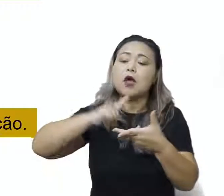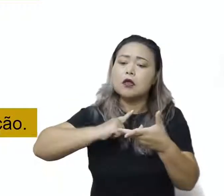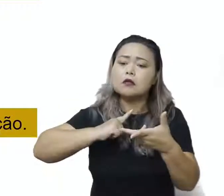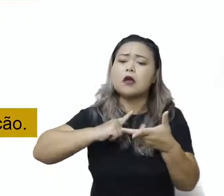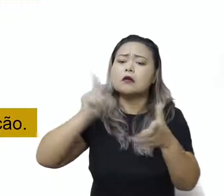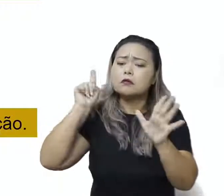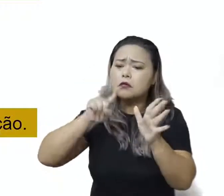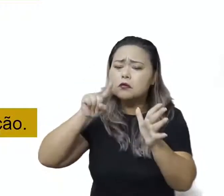Enem tem meio ambiente.